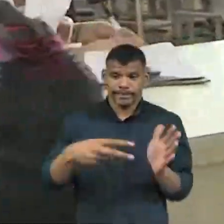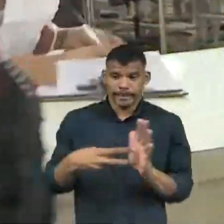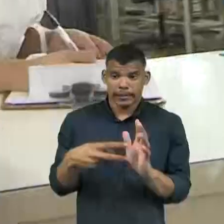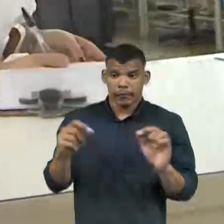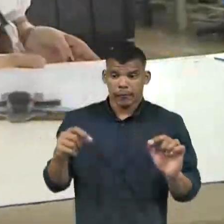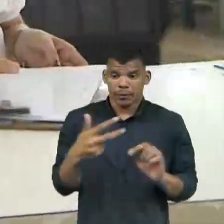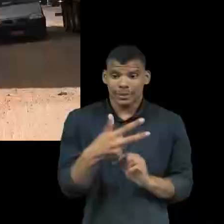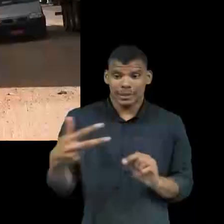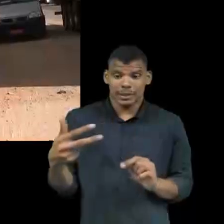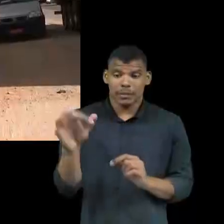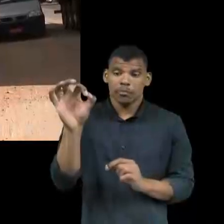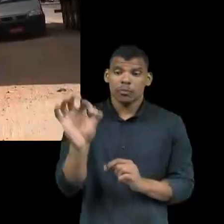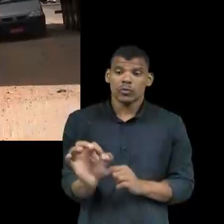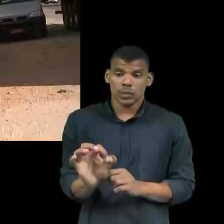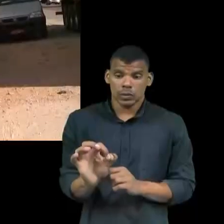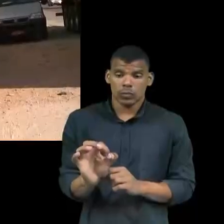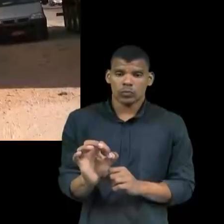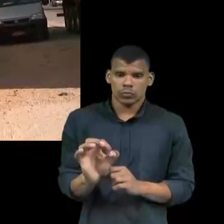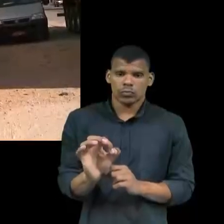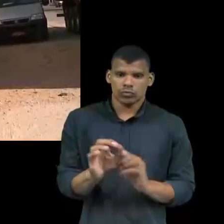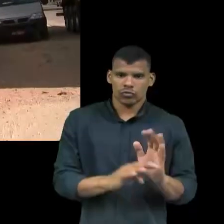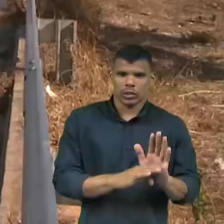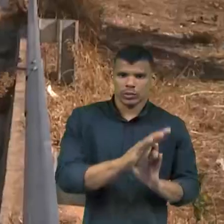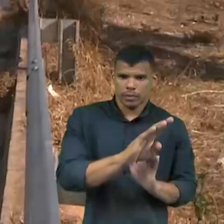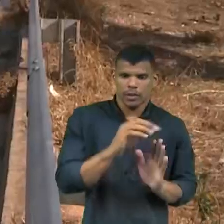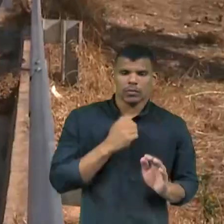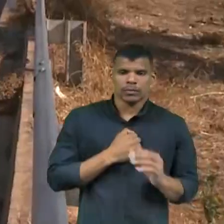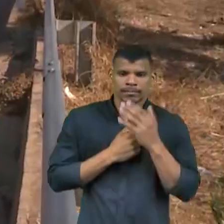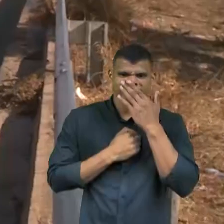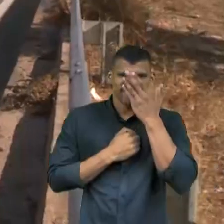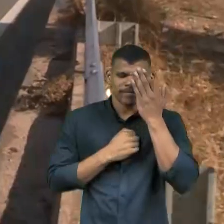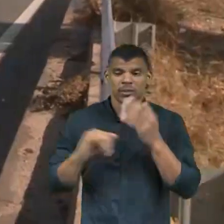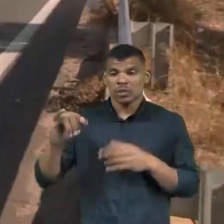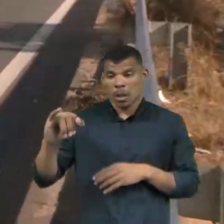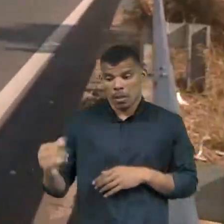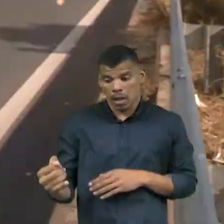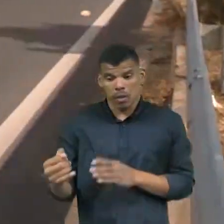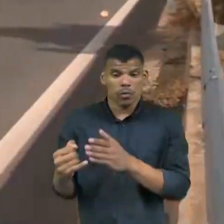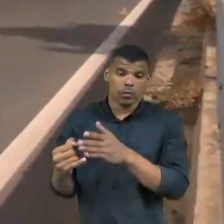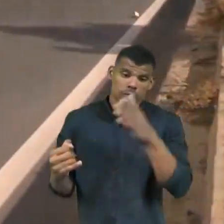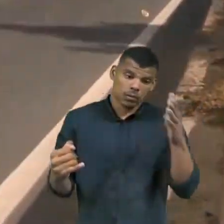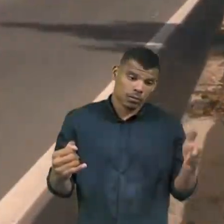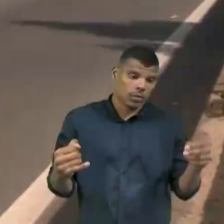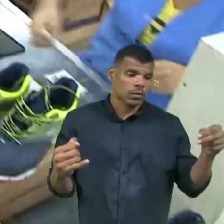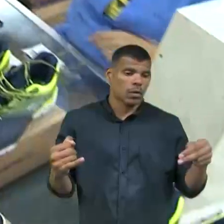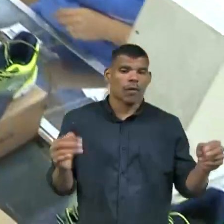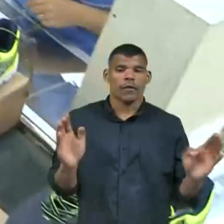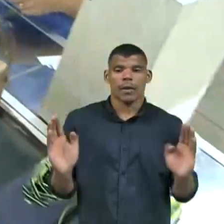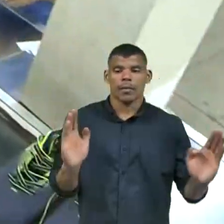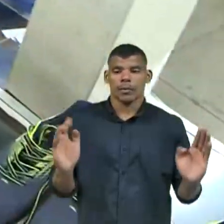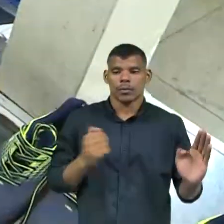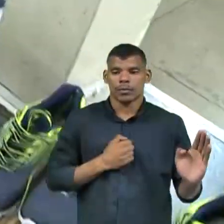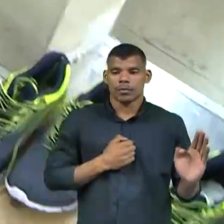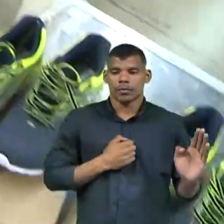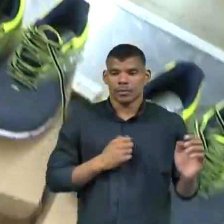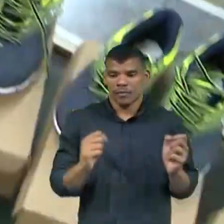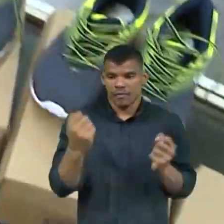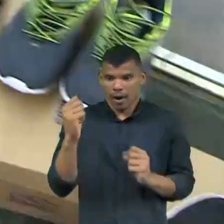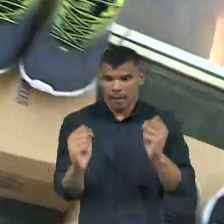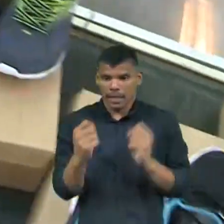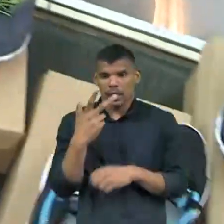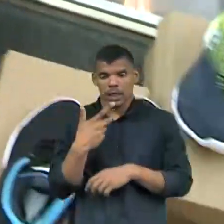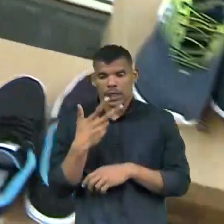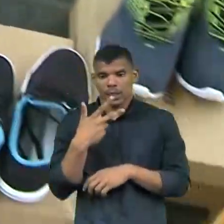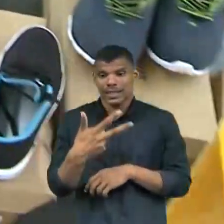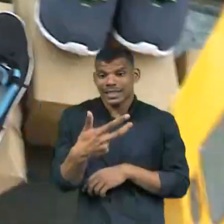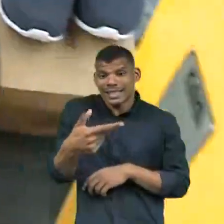a 2021. De janeiro a novembro de 2022, partiram das fábricas cearenses 37 milhões de